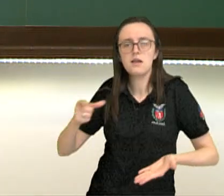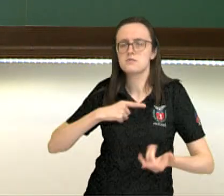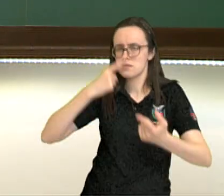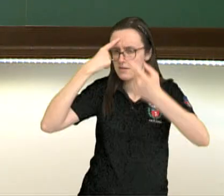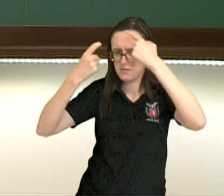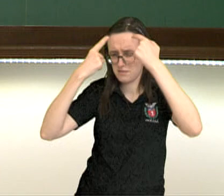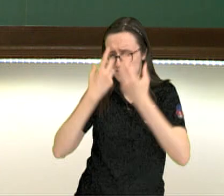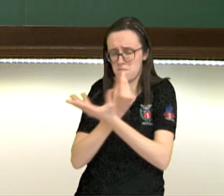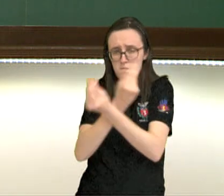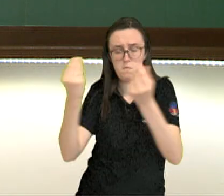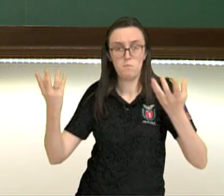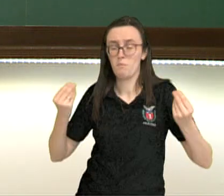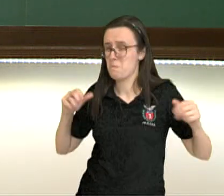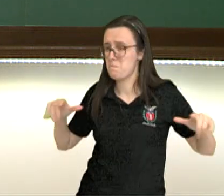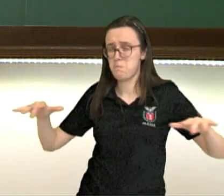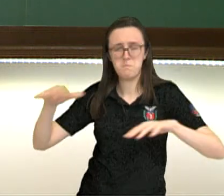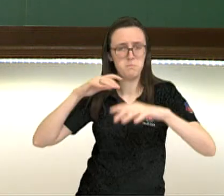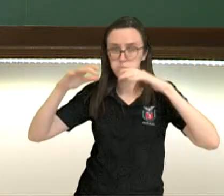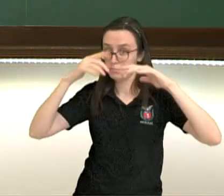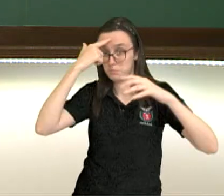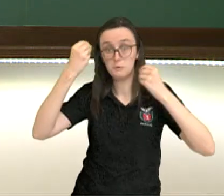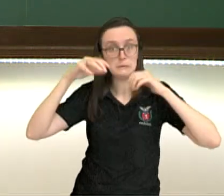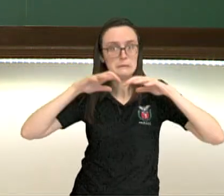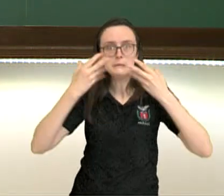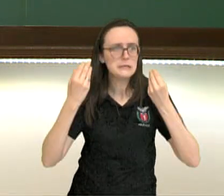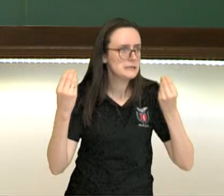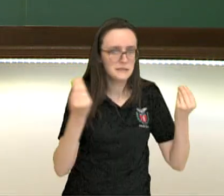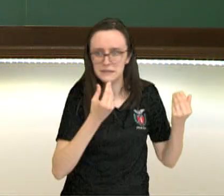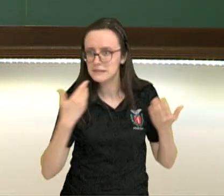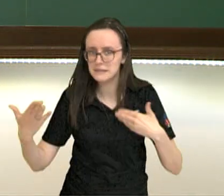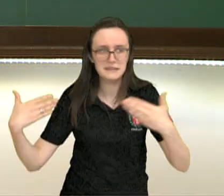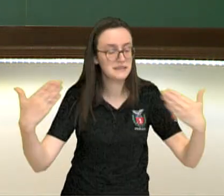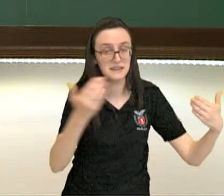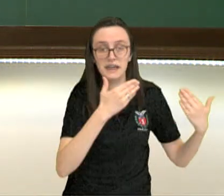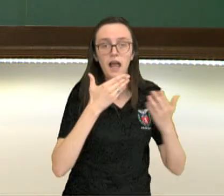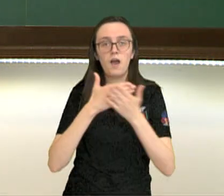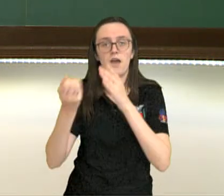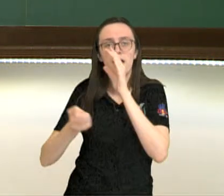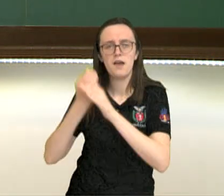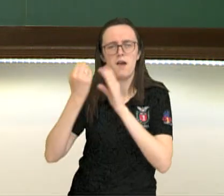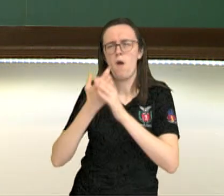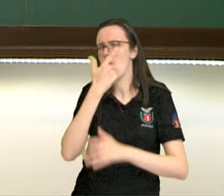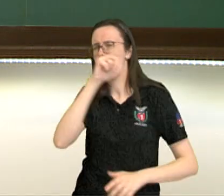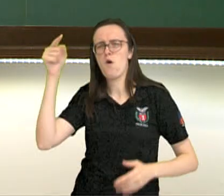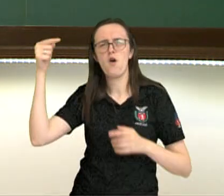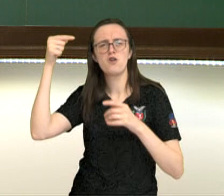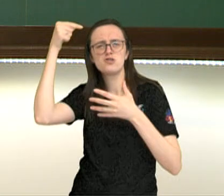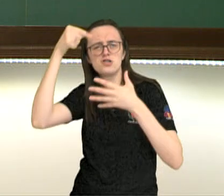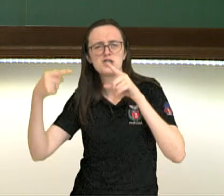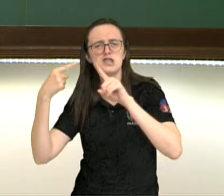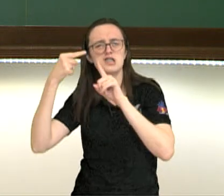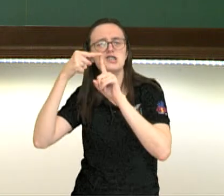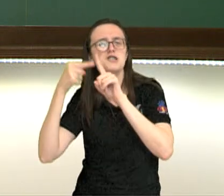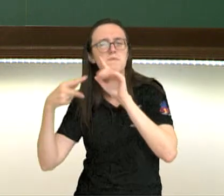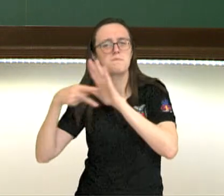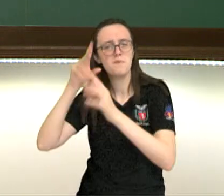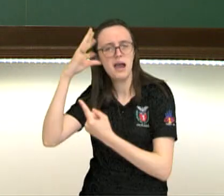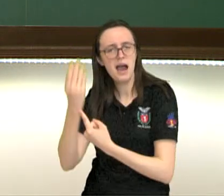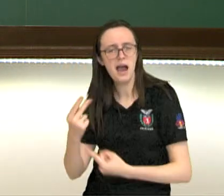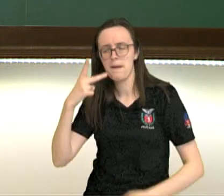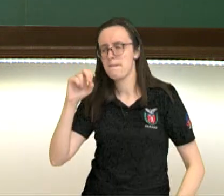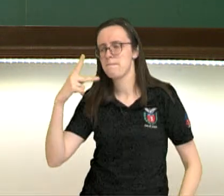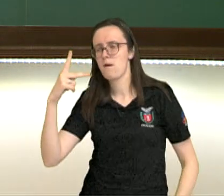ideias efervescente na na cabeça dos artistas contemporâneos E aí vai surgir O dadaísmo surrealismo a